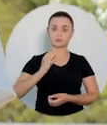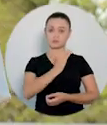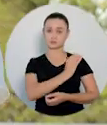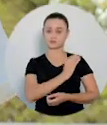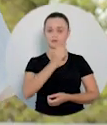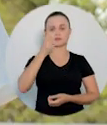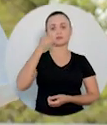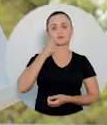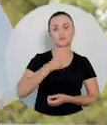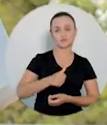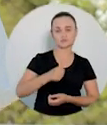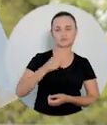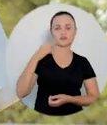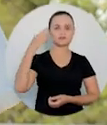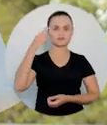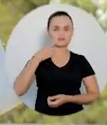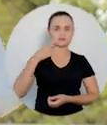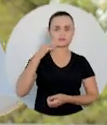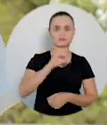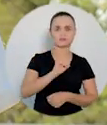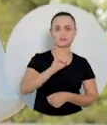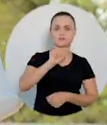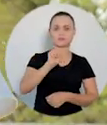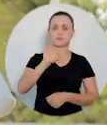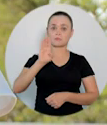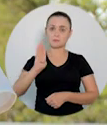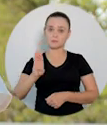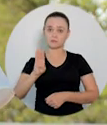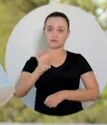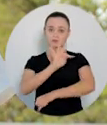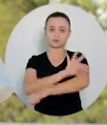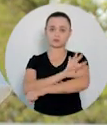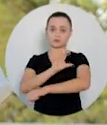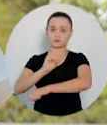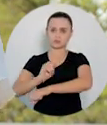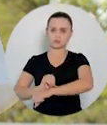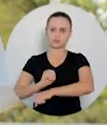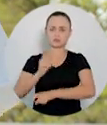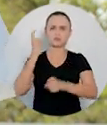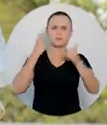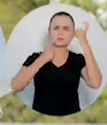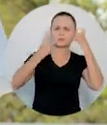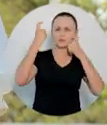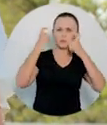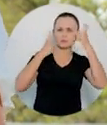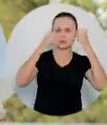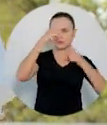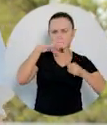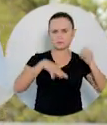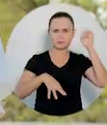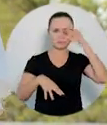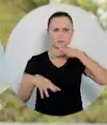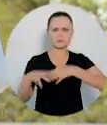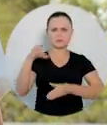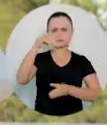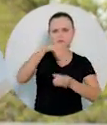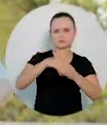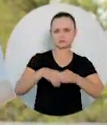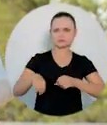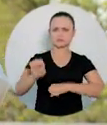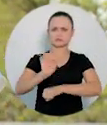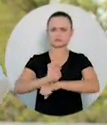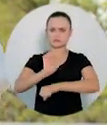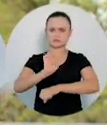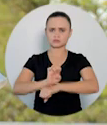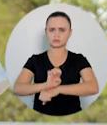A Comissão da Mulher Advogada da OAB Tocantins tem se preocupado cada vez mais com os índices de violência no estado. Segundo a